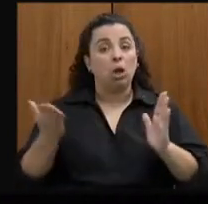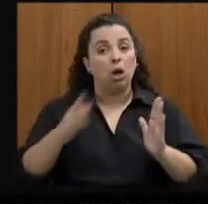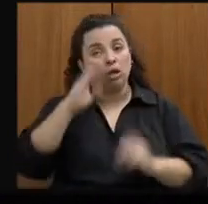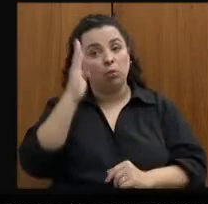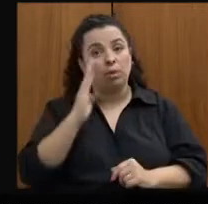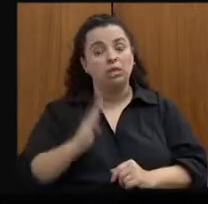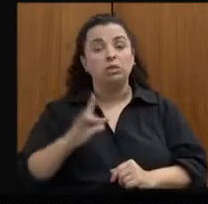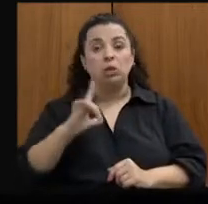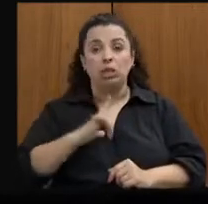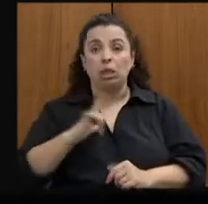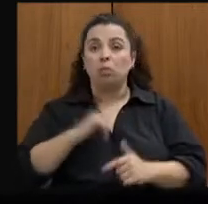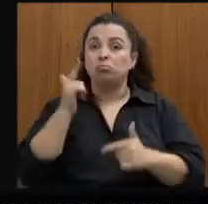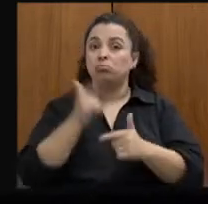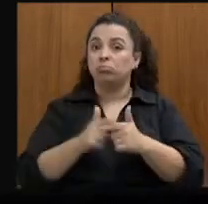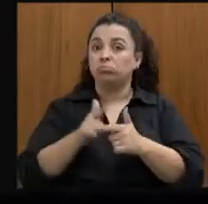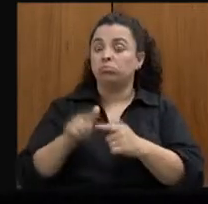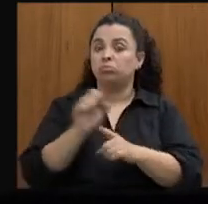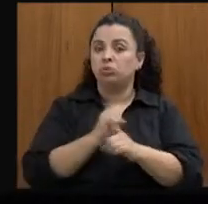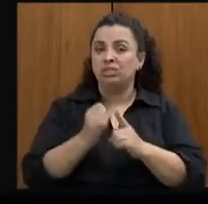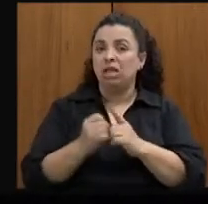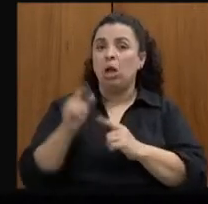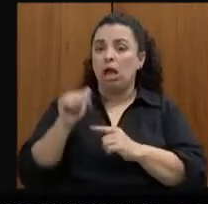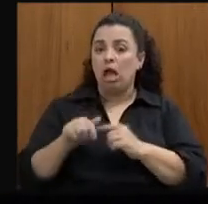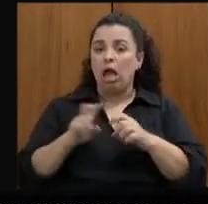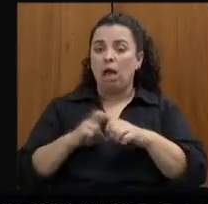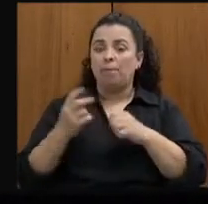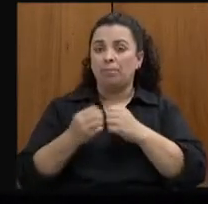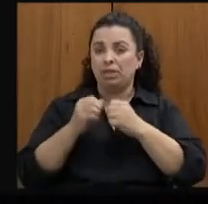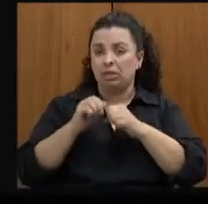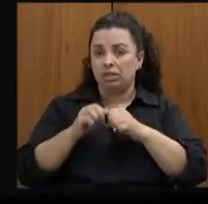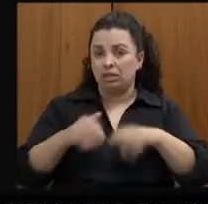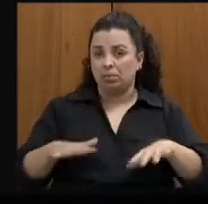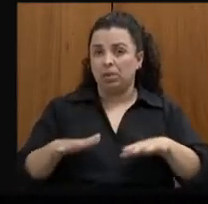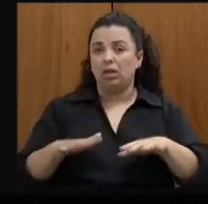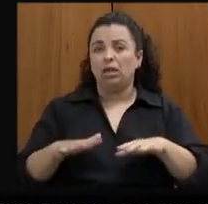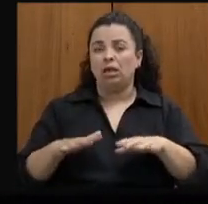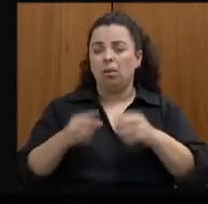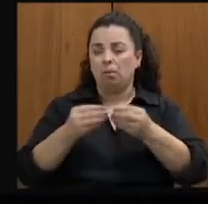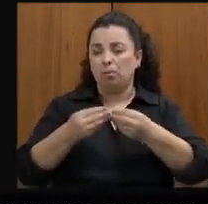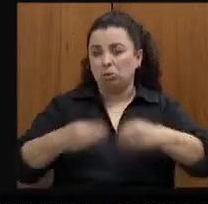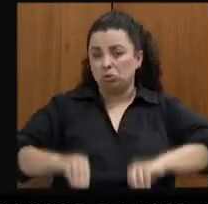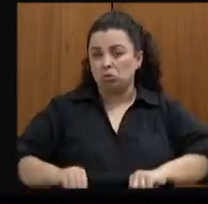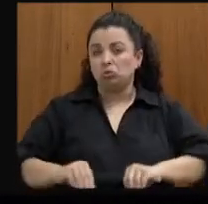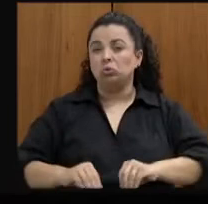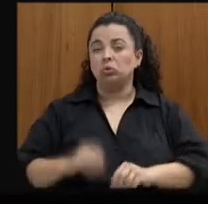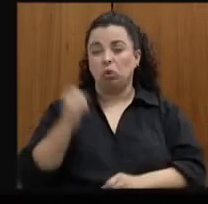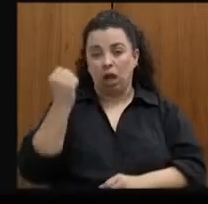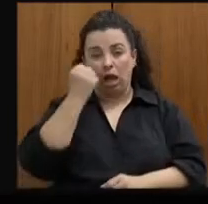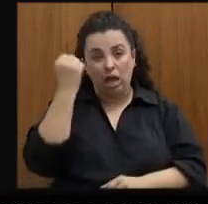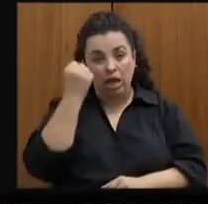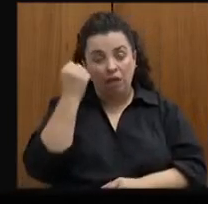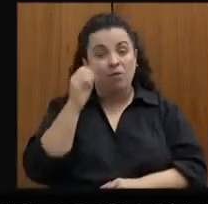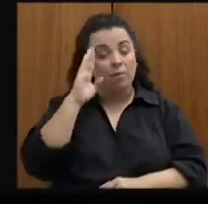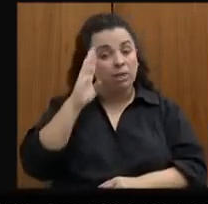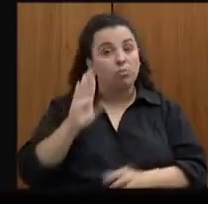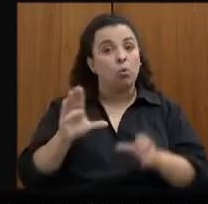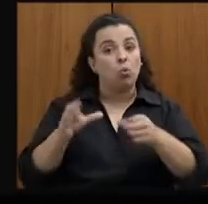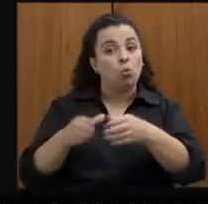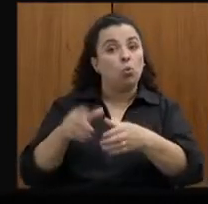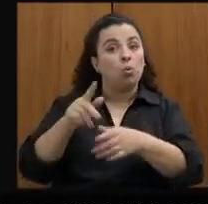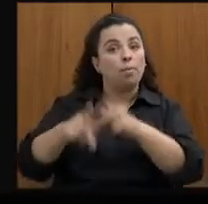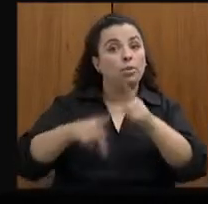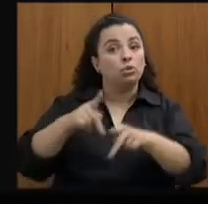extrema crise social. Os efeitos da pandemia são muito perversos, principalmente para as pessoas mais pobres, porque